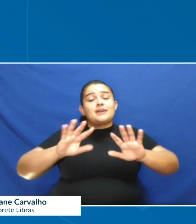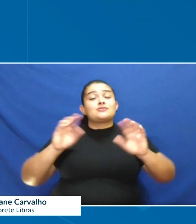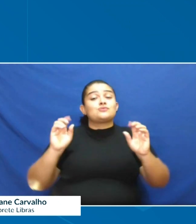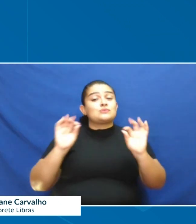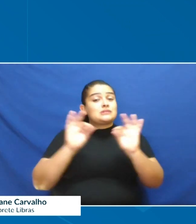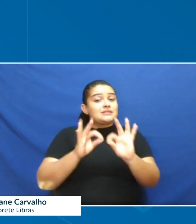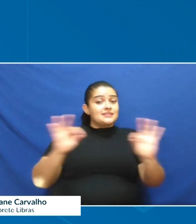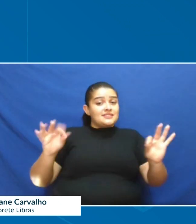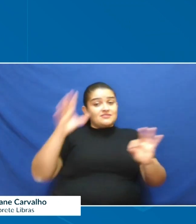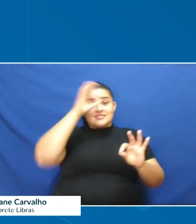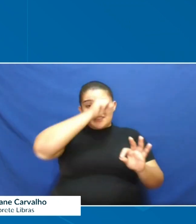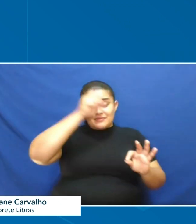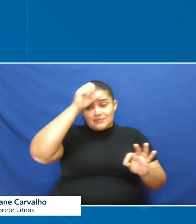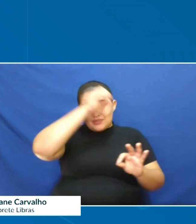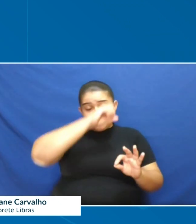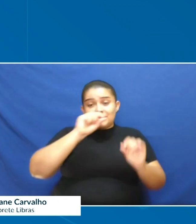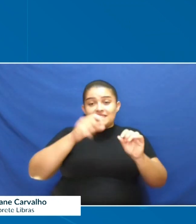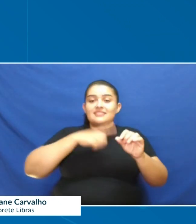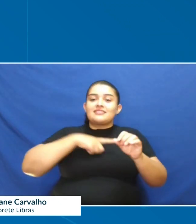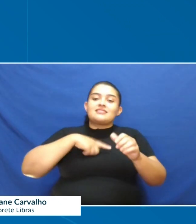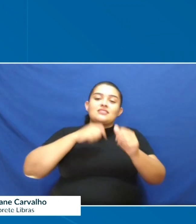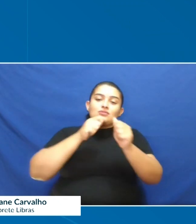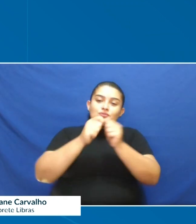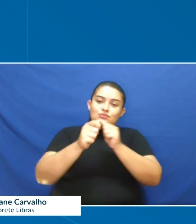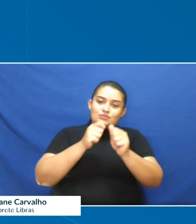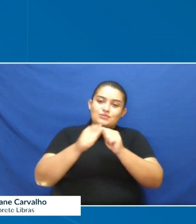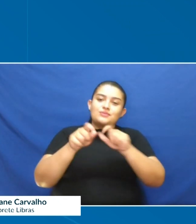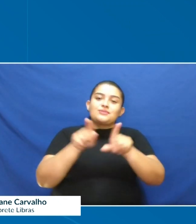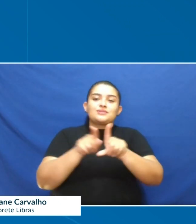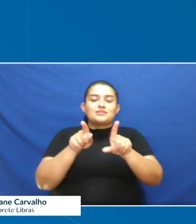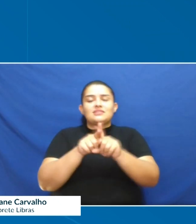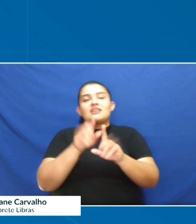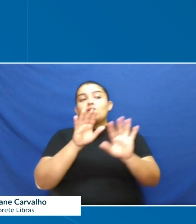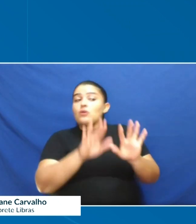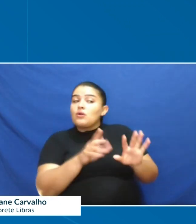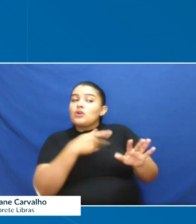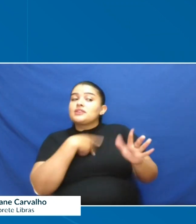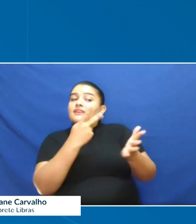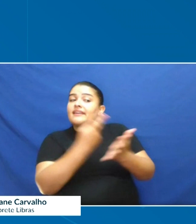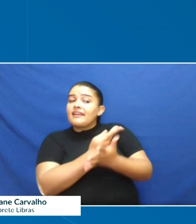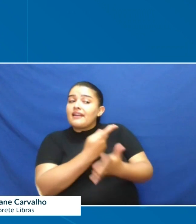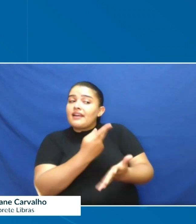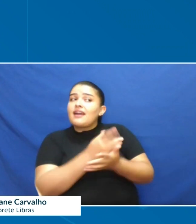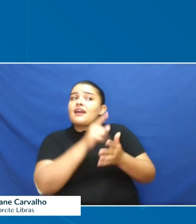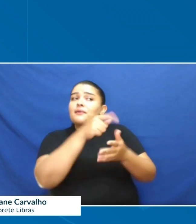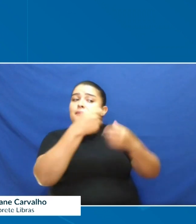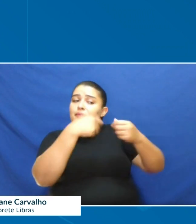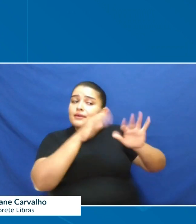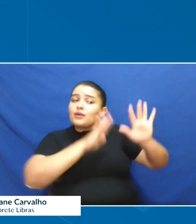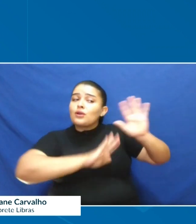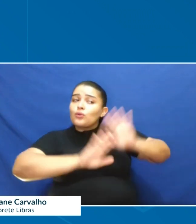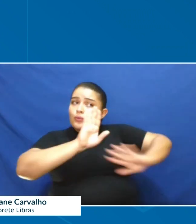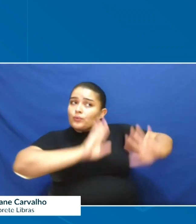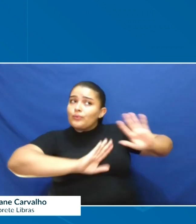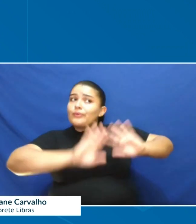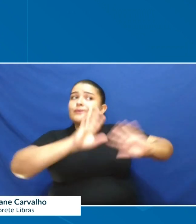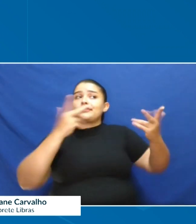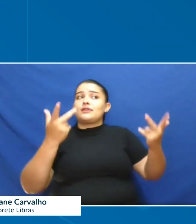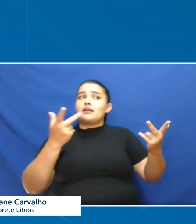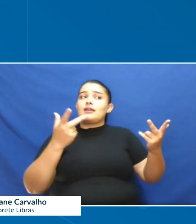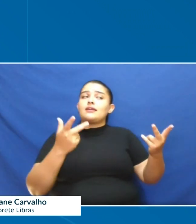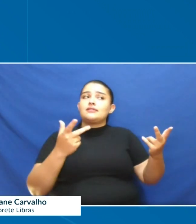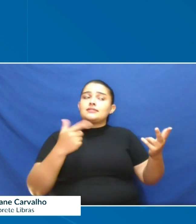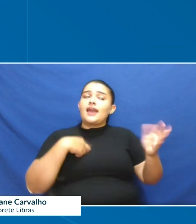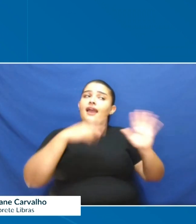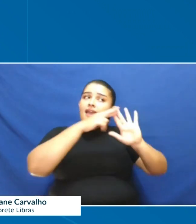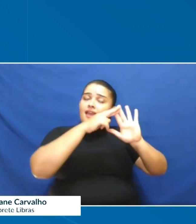aprende, por exemplo, a ter o controle também, falar, olha, tá errado, você tem que apertar um pouco também, para falar, ó, esse